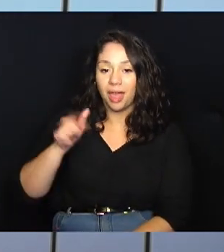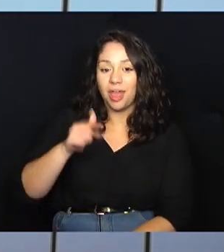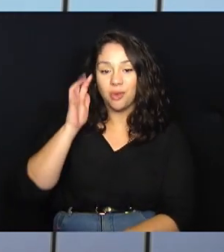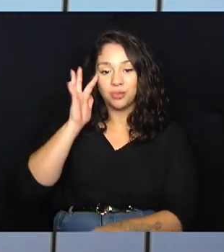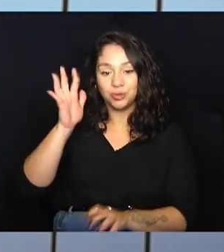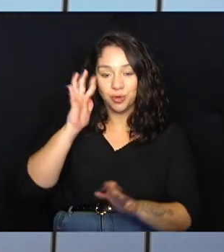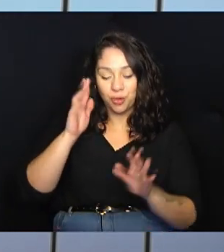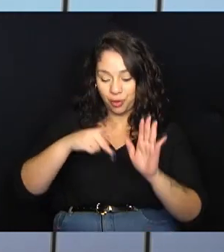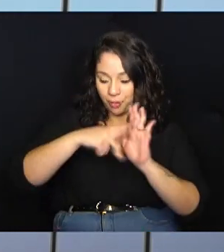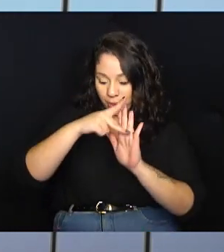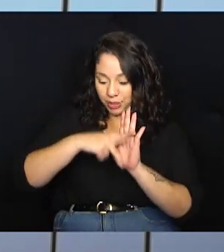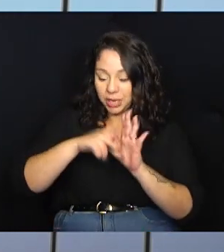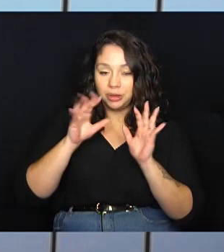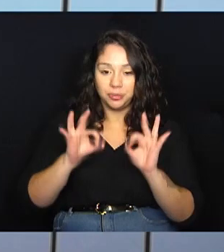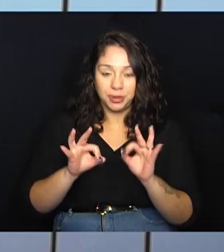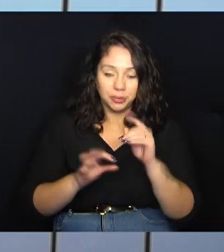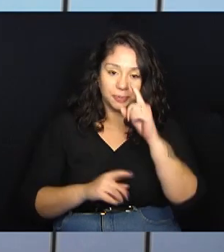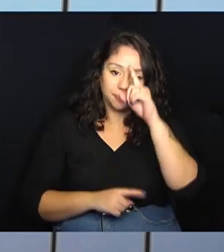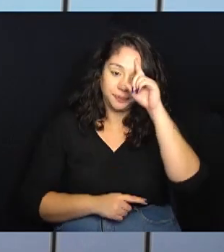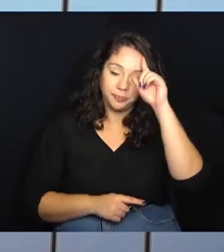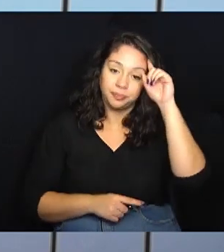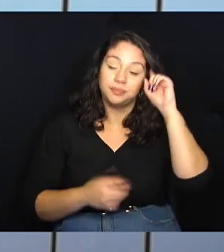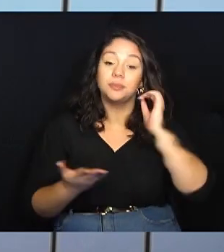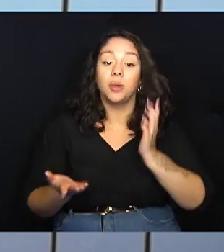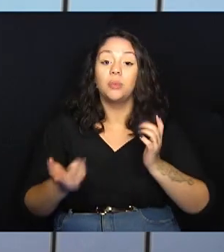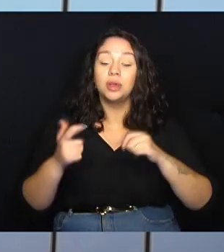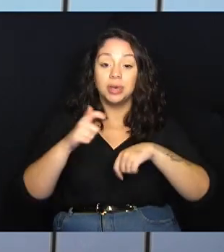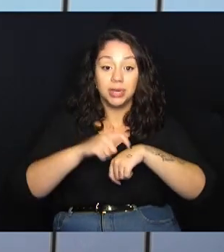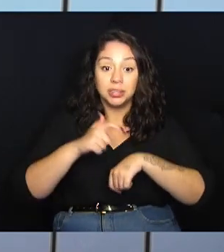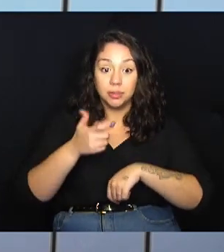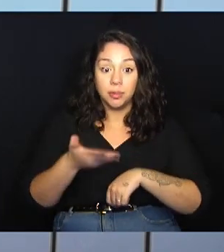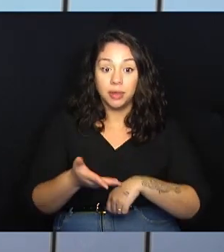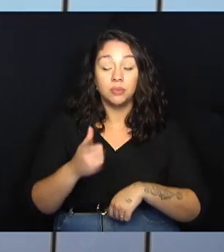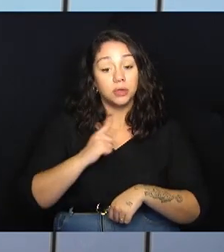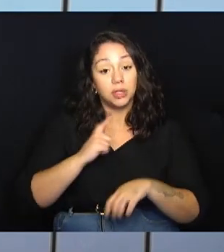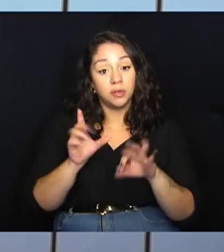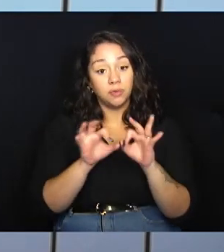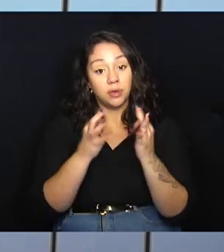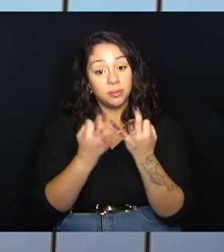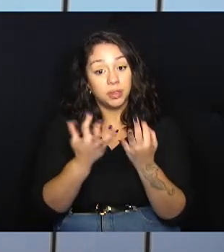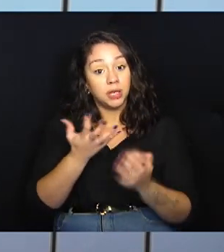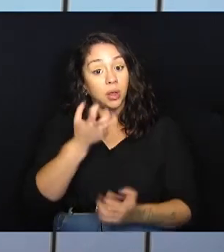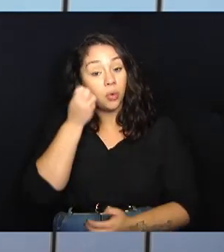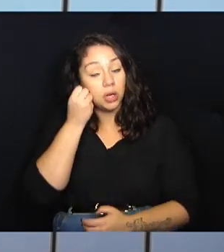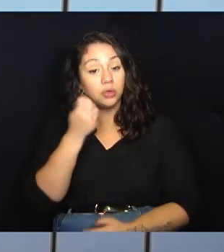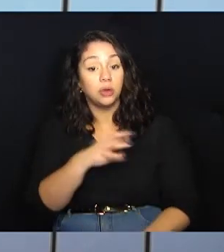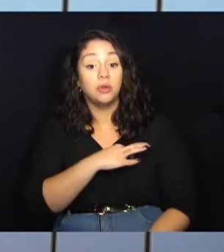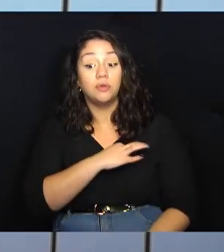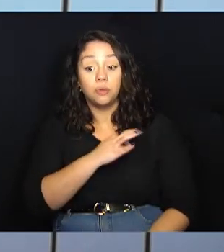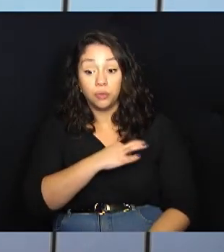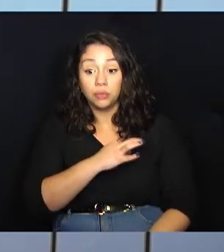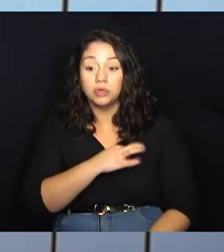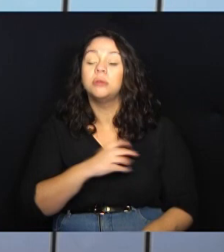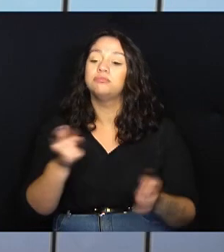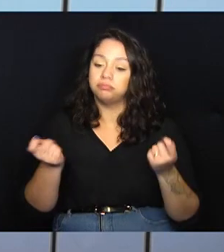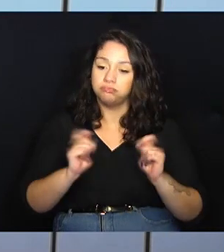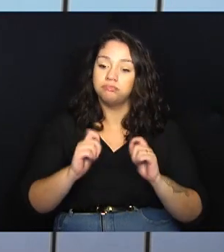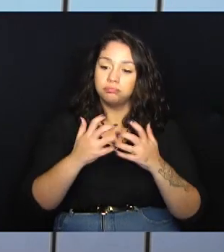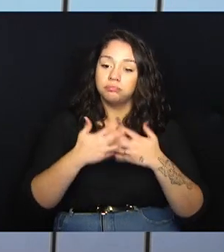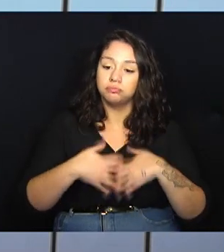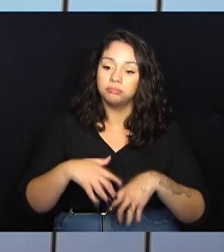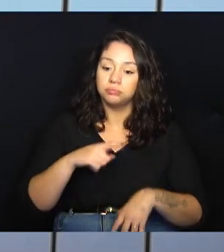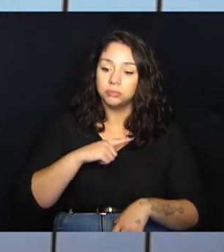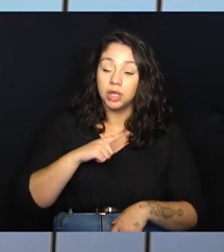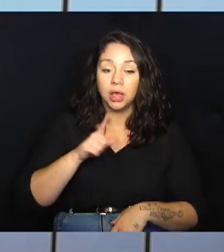também. Então, nesse momento, ter famílias acolhedoras voluntárias tem funcionado.